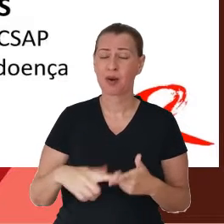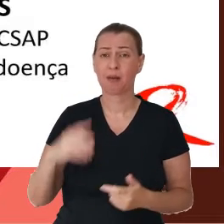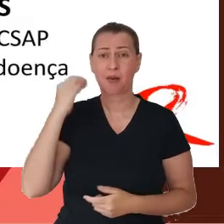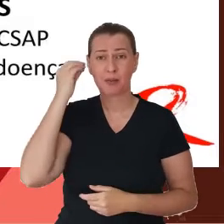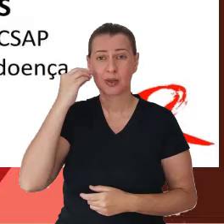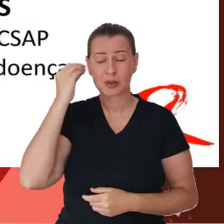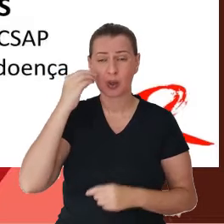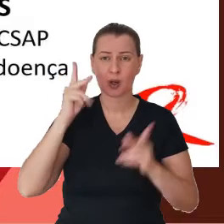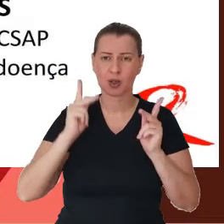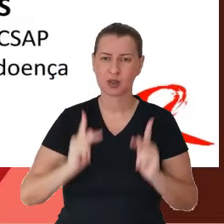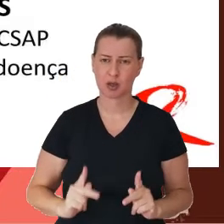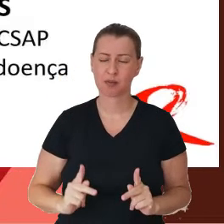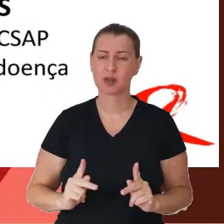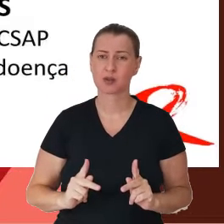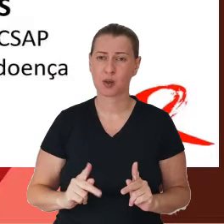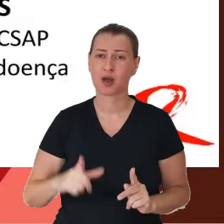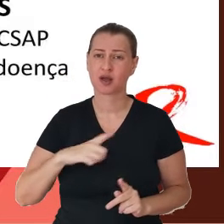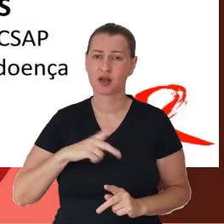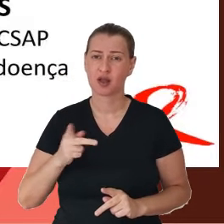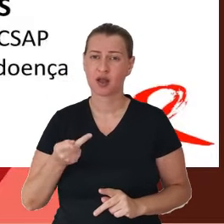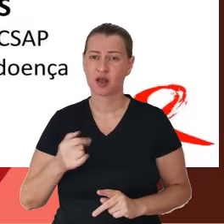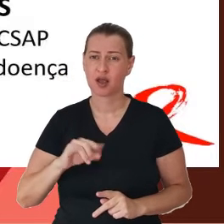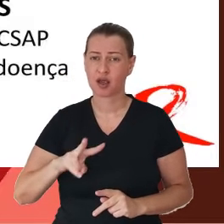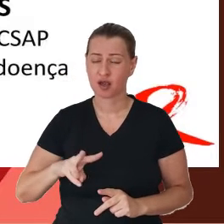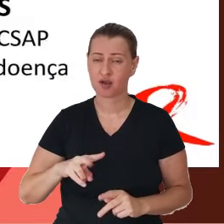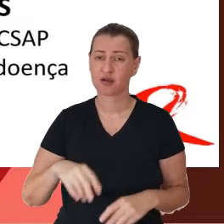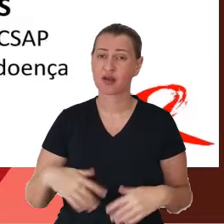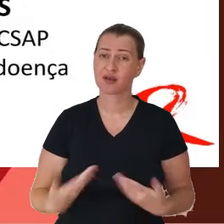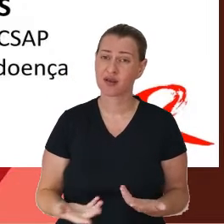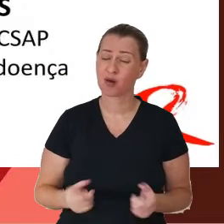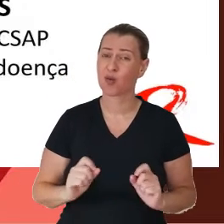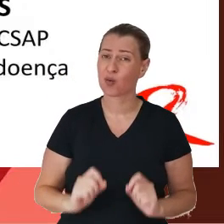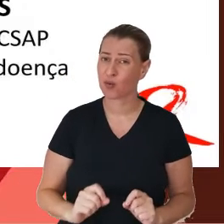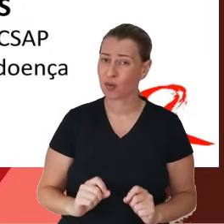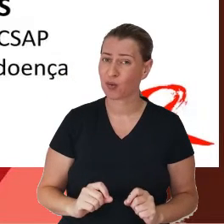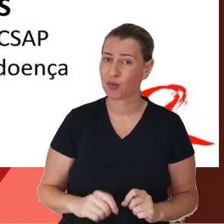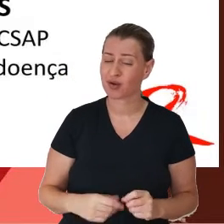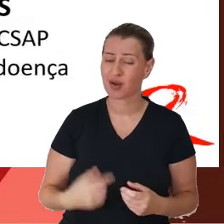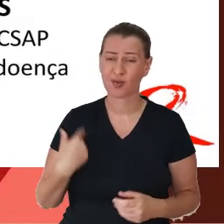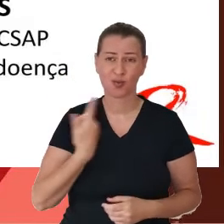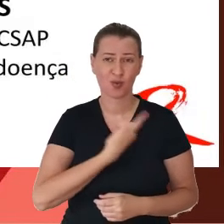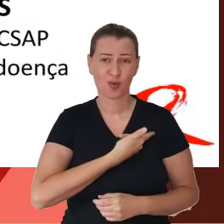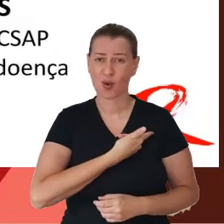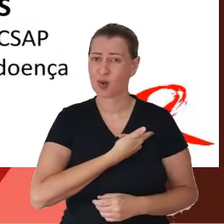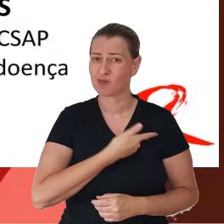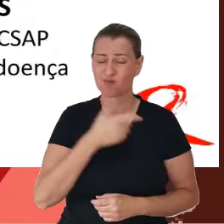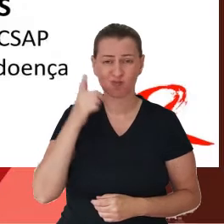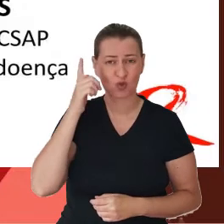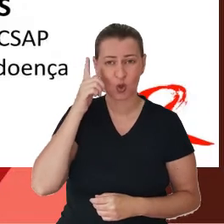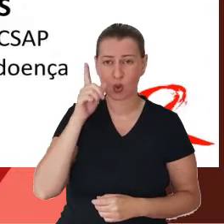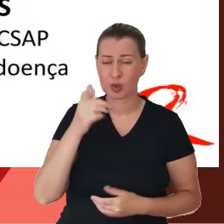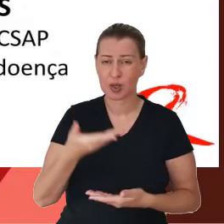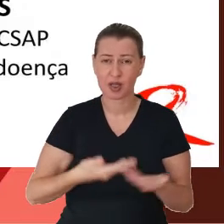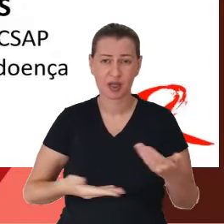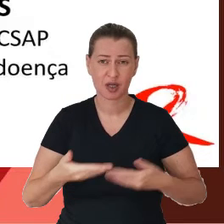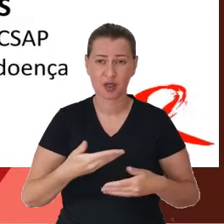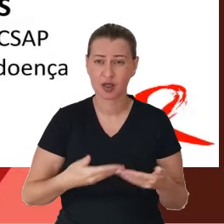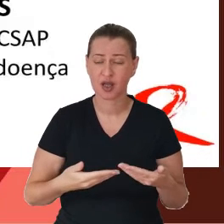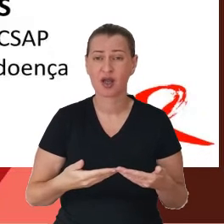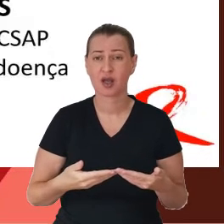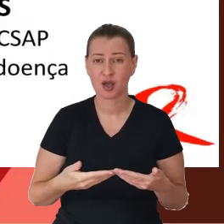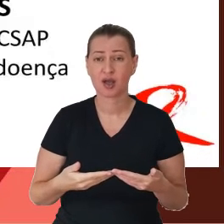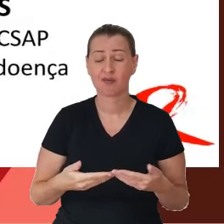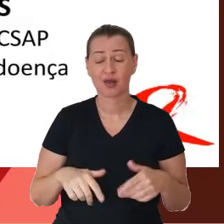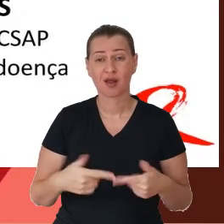população e, com certeza, é uma demanda que a gente não consegue absorver na nossa rede e que acaba ficando